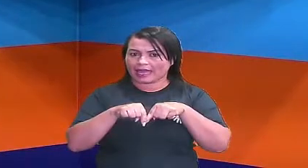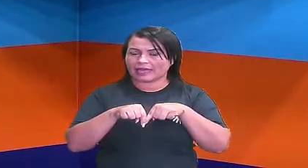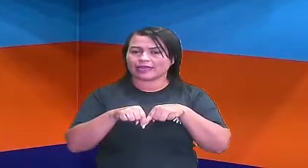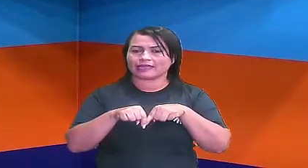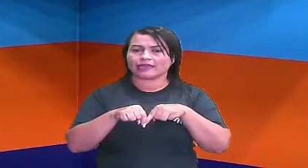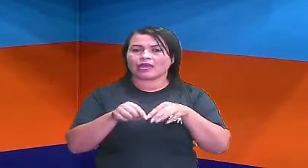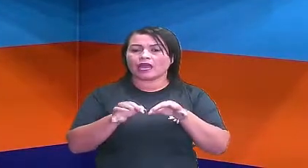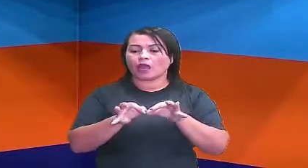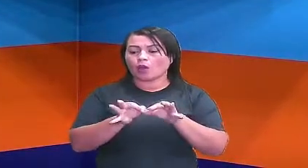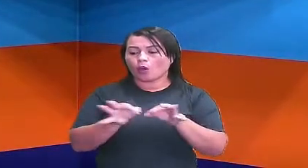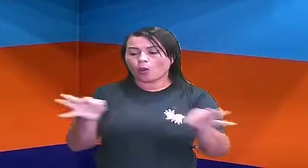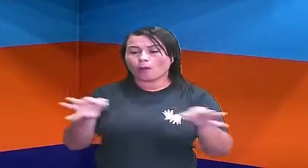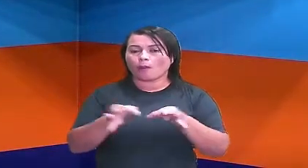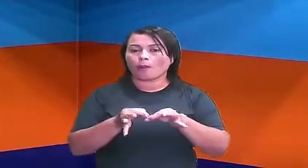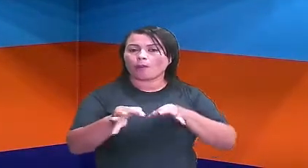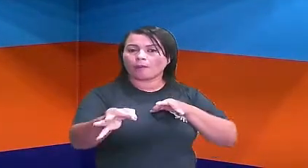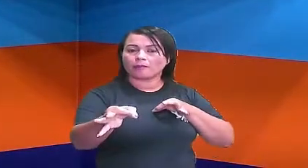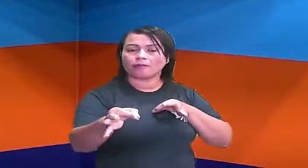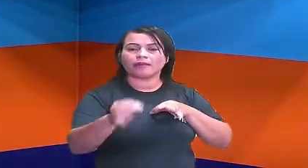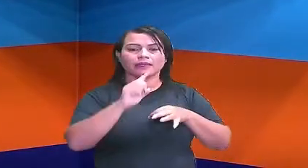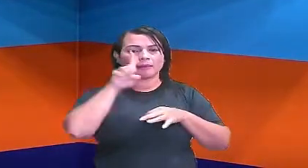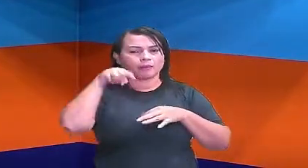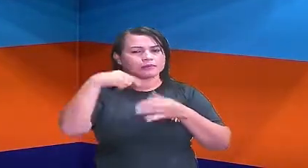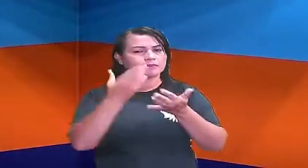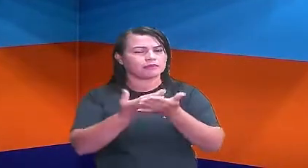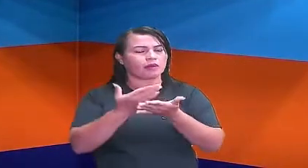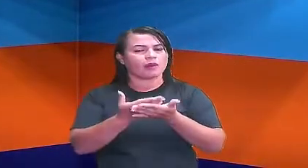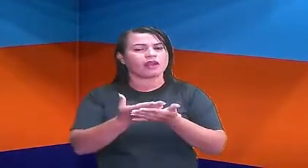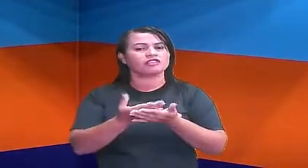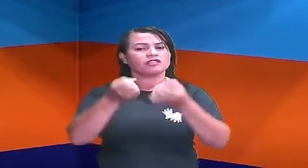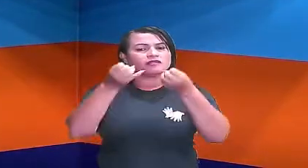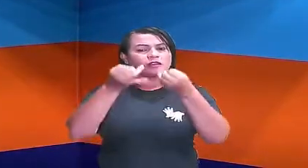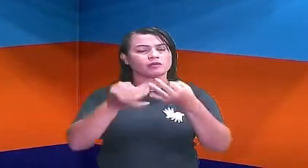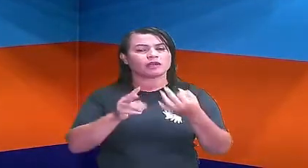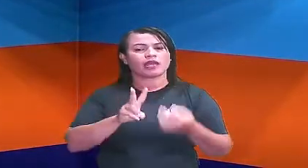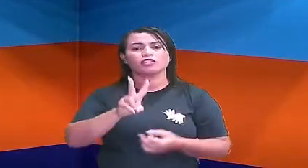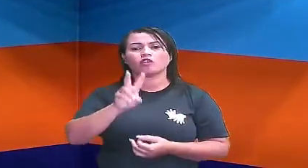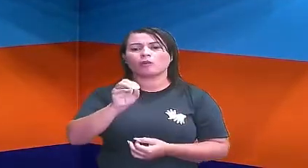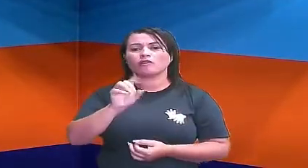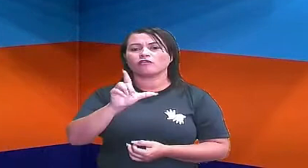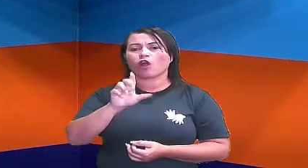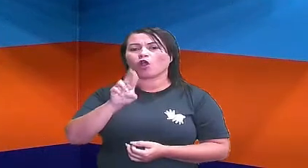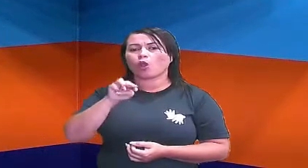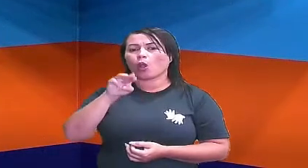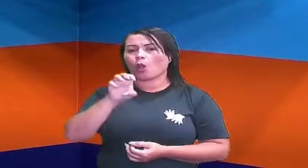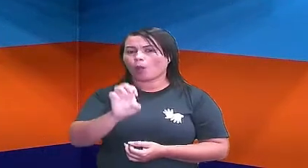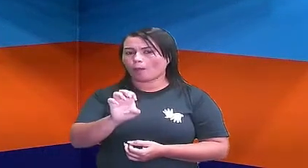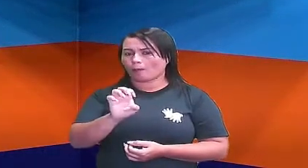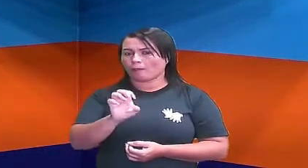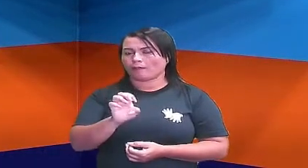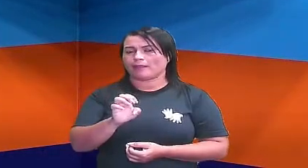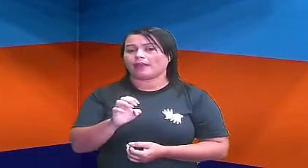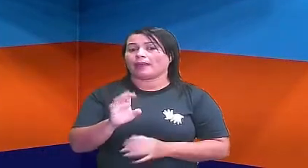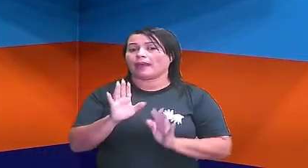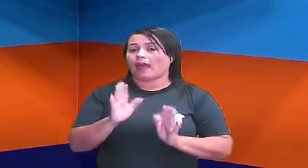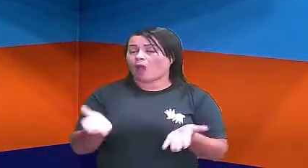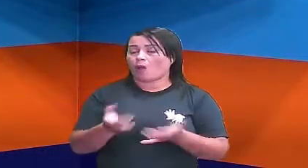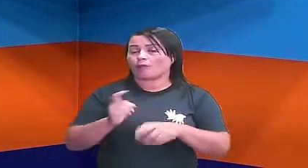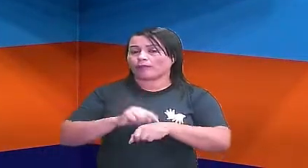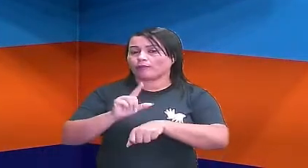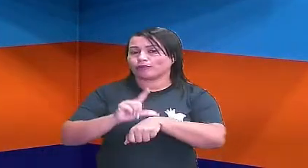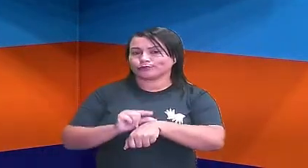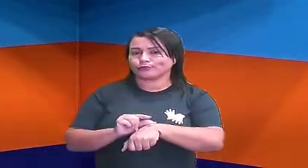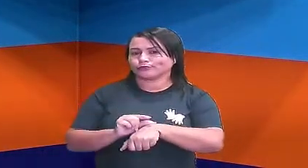na próxima aula eu vou trazer volume, para que a gente possa fazer a relação dos três, tá? Hoje não daria tempo, porque o tempo